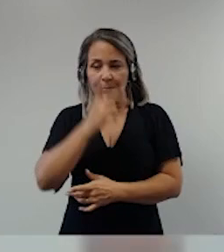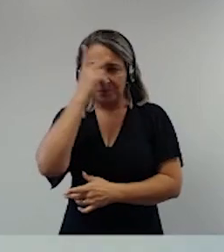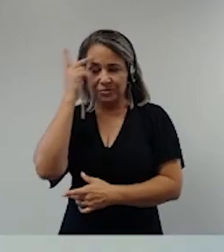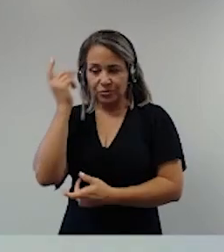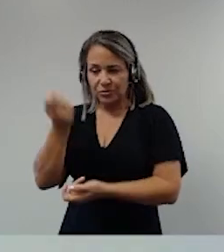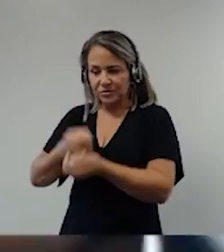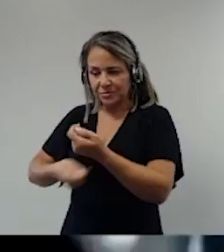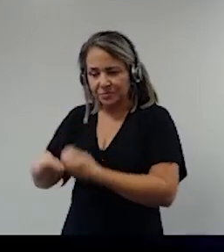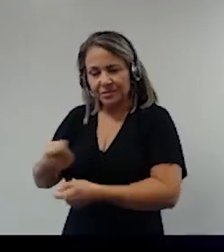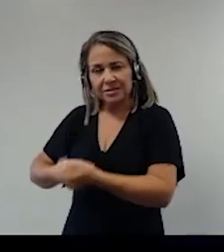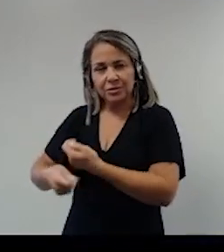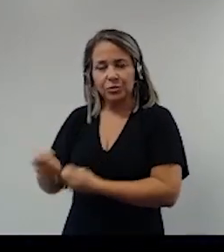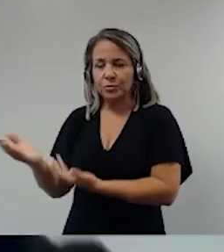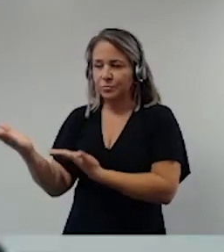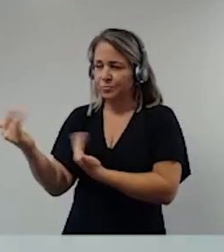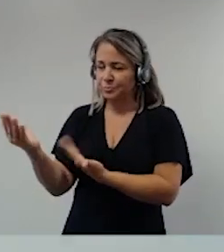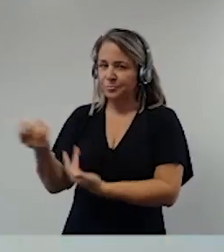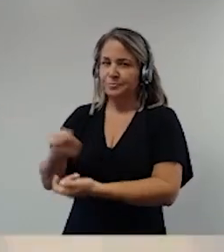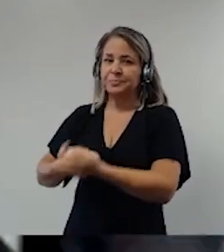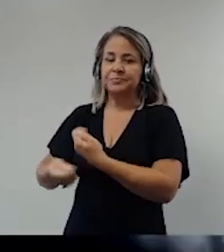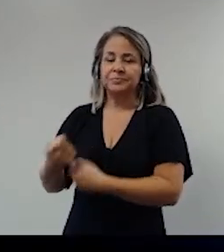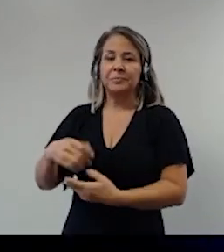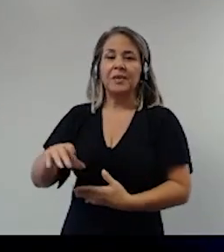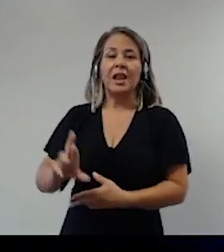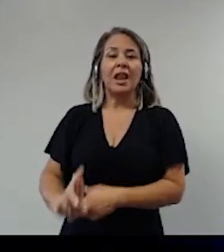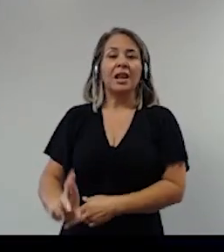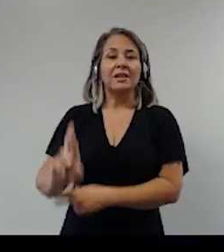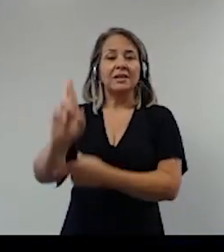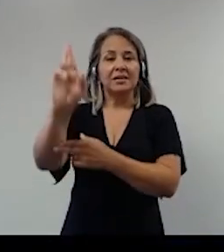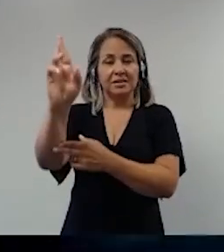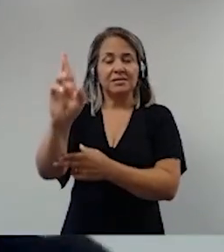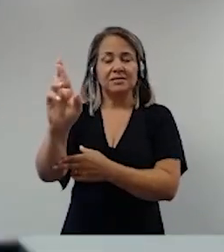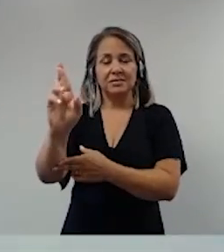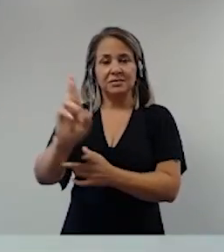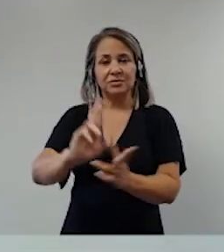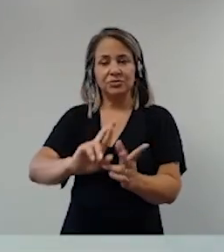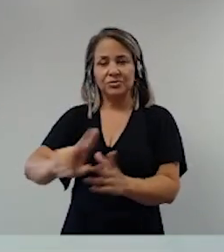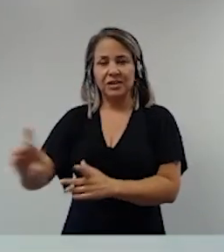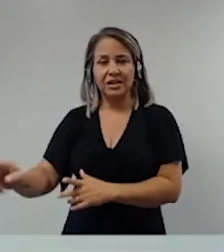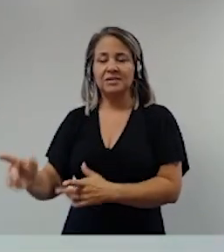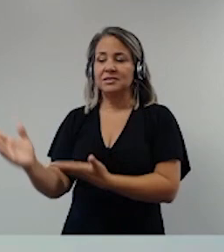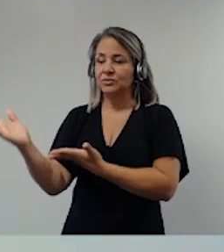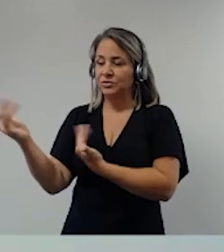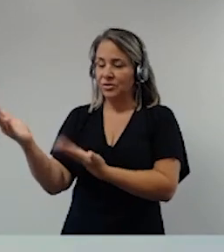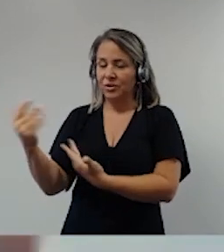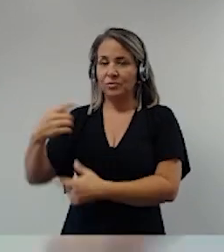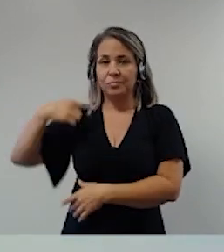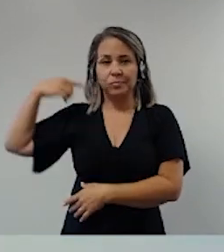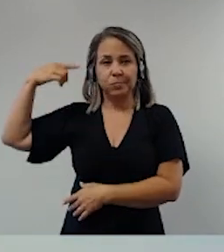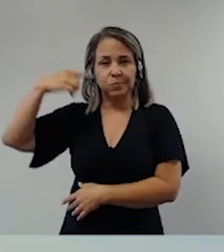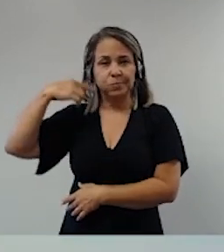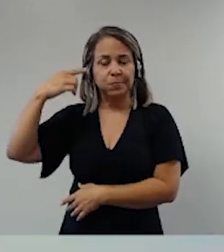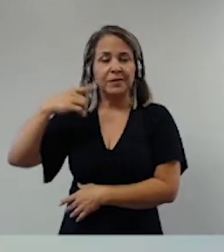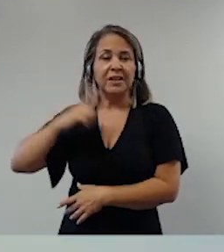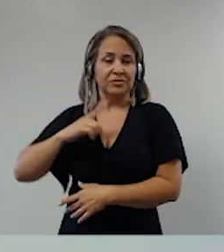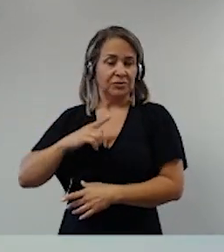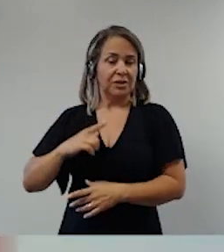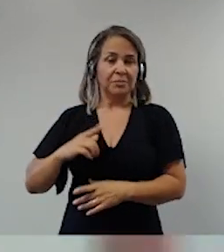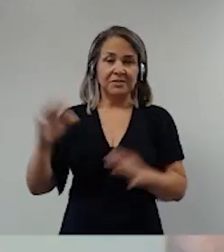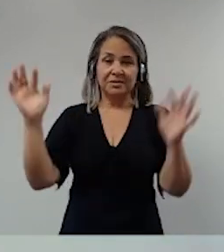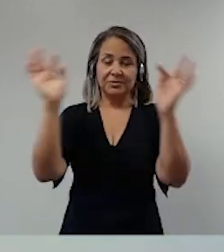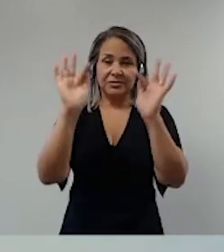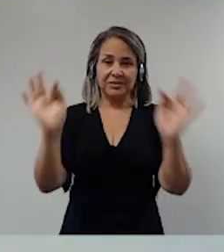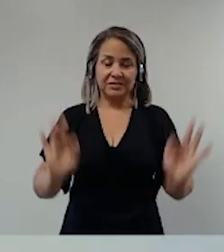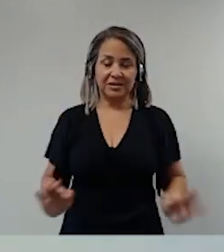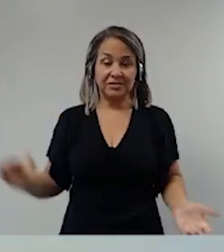jovens empreendedores, lideranças de startups, jovens advogados. E nós tivemos a felicidade, por exemplo,